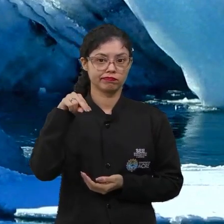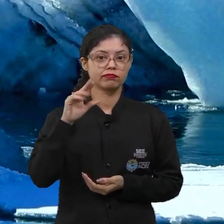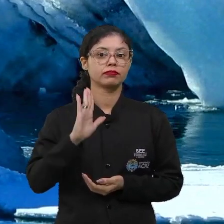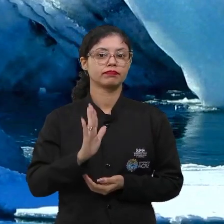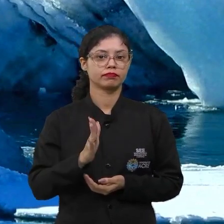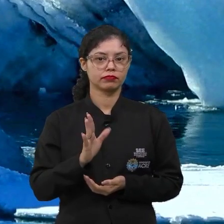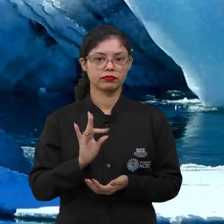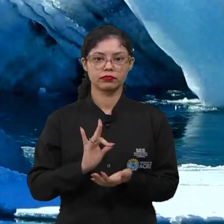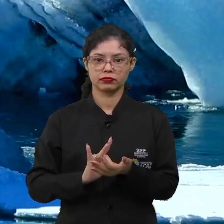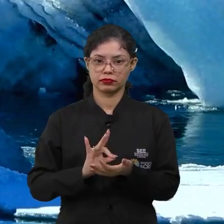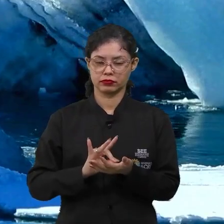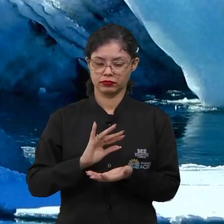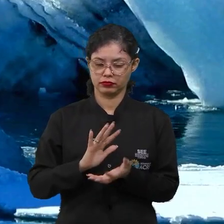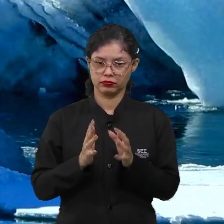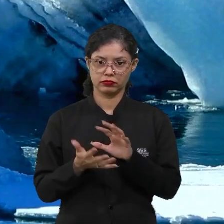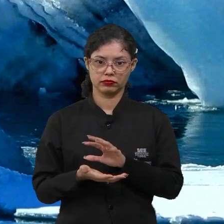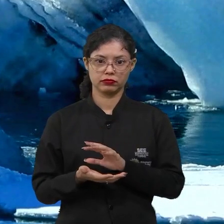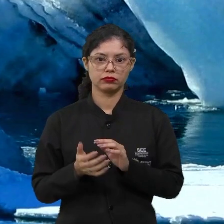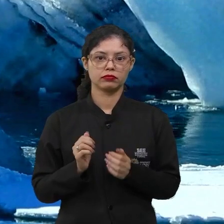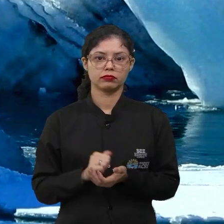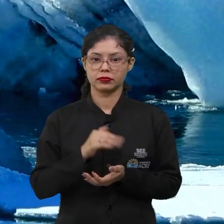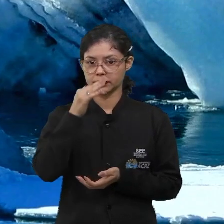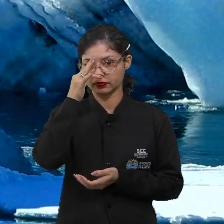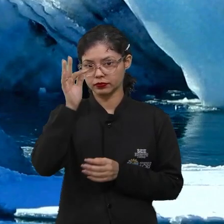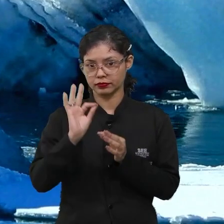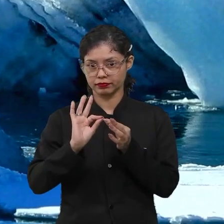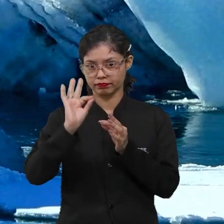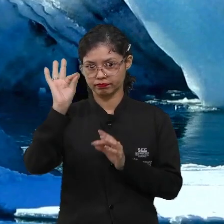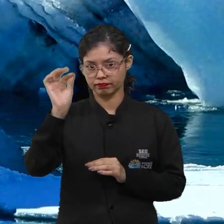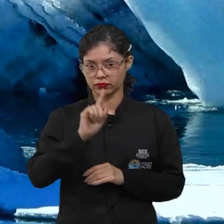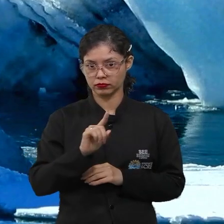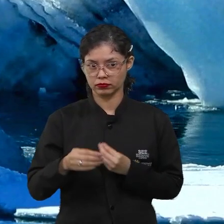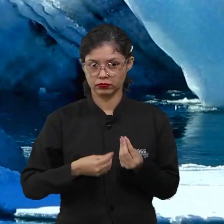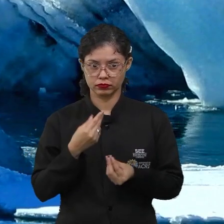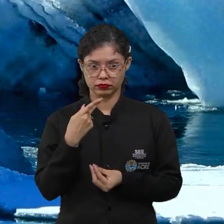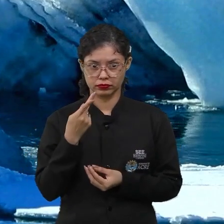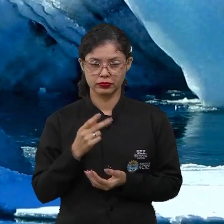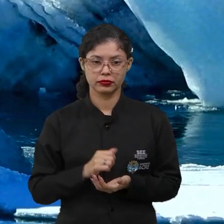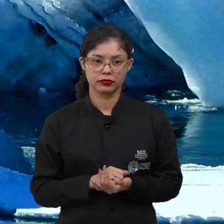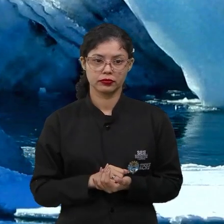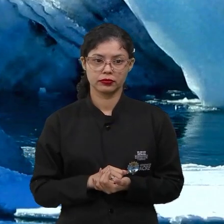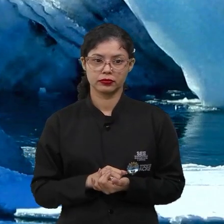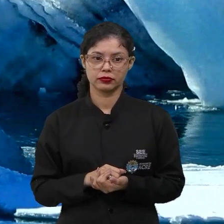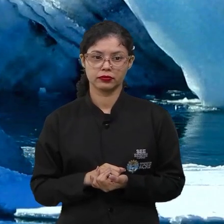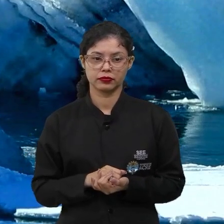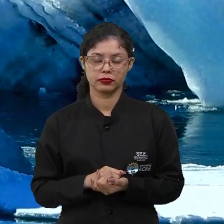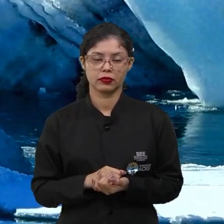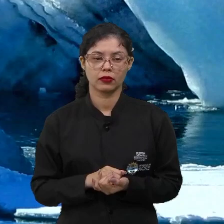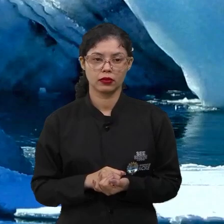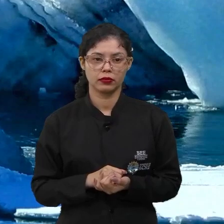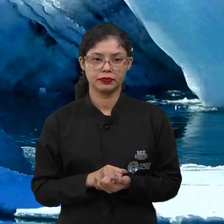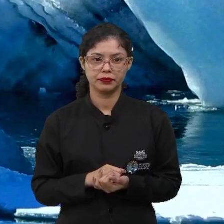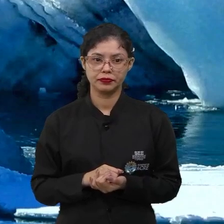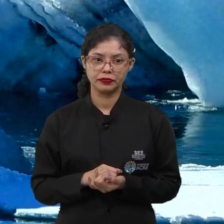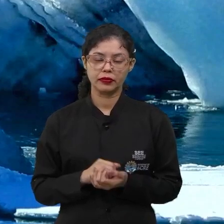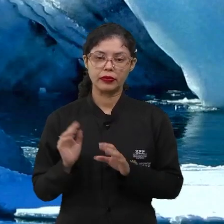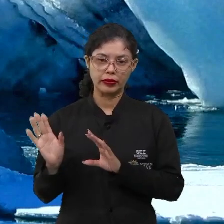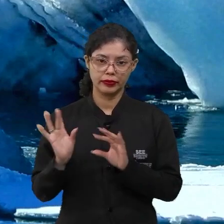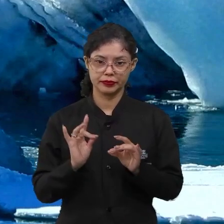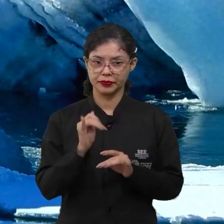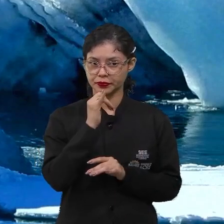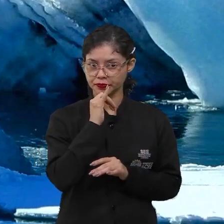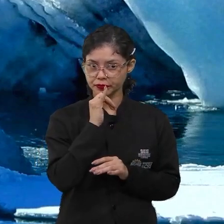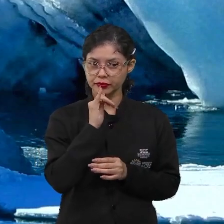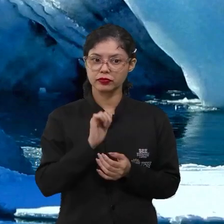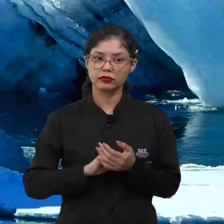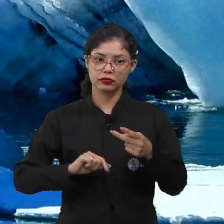uma realidade no mundo, isso não é um futuro tão distante, como eu falei. A gente precisa também trazer aqui um